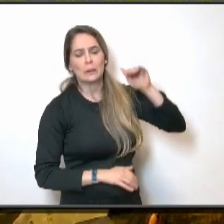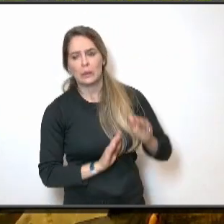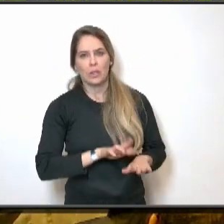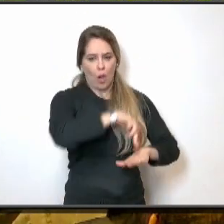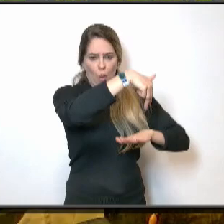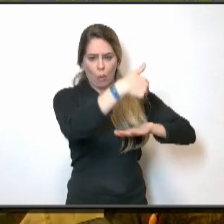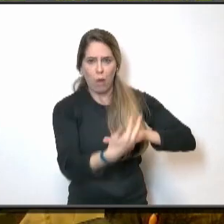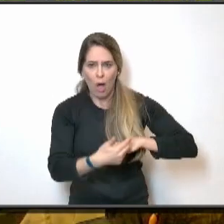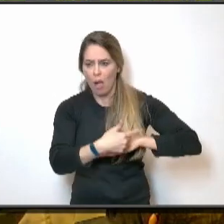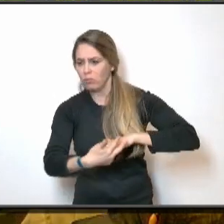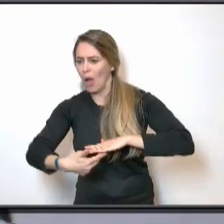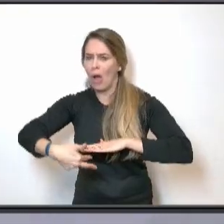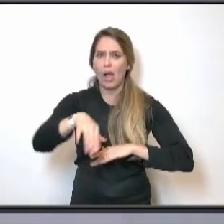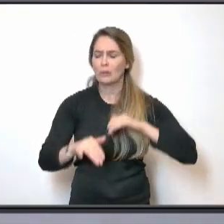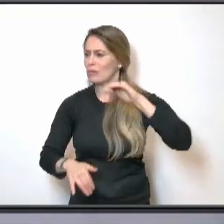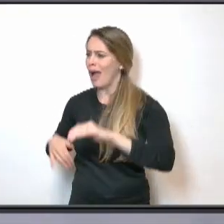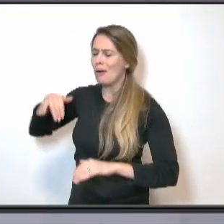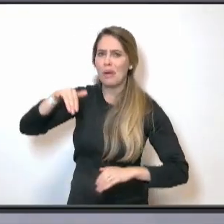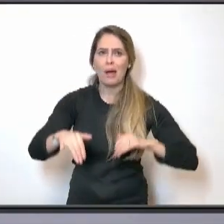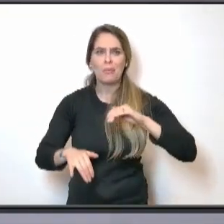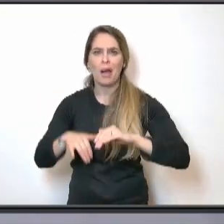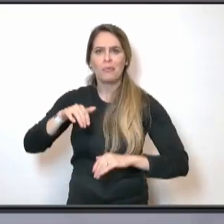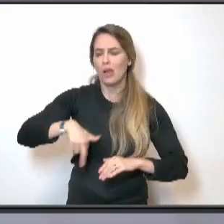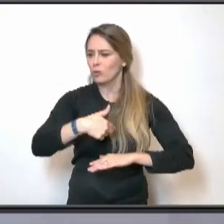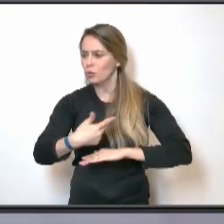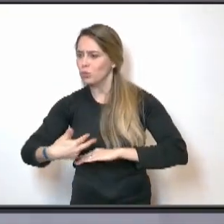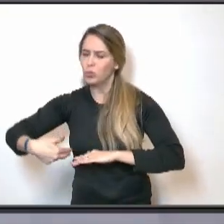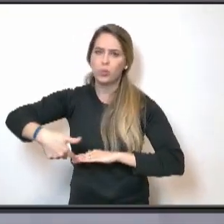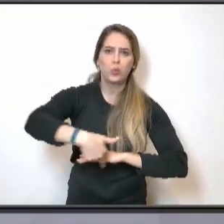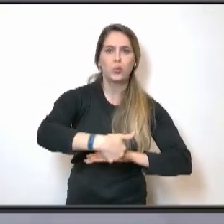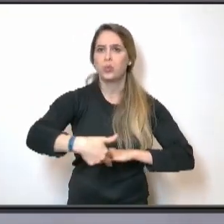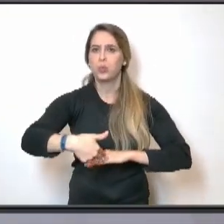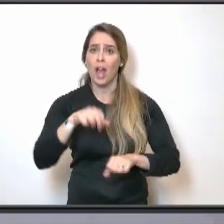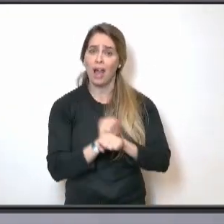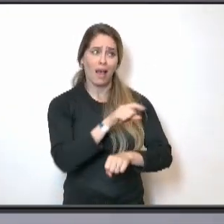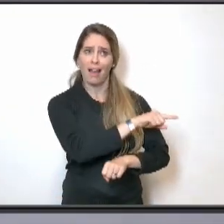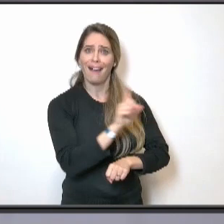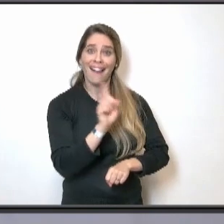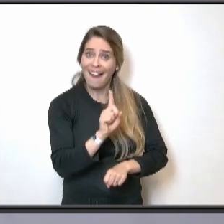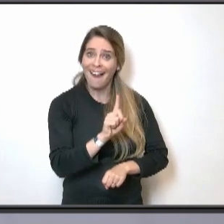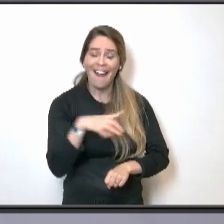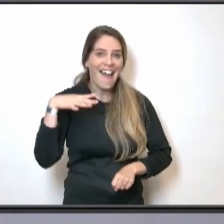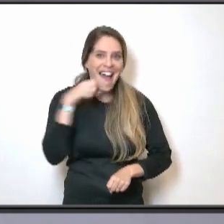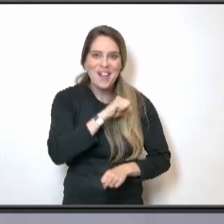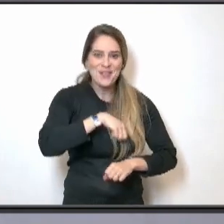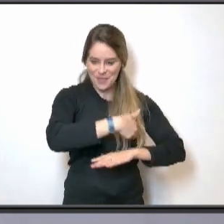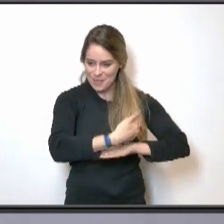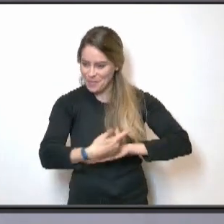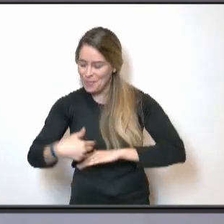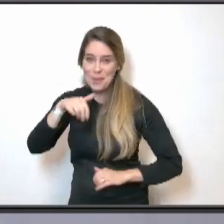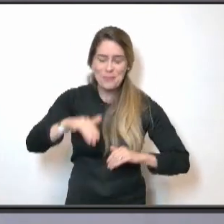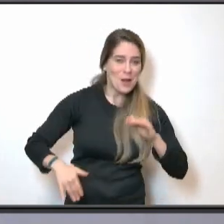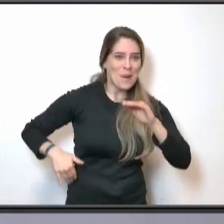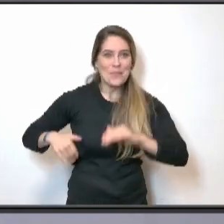chega na beira, nem espera o barco, nem ajuda no primeiro momento seus companheiros, vai nadando, e eu fico imaginando, gente, a cena. Você não